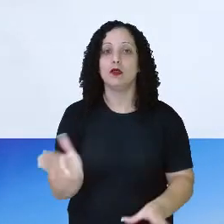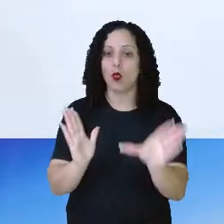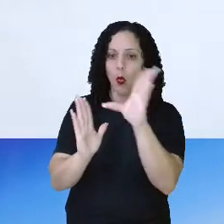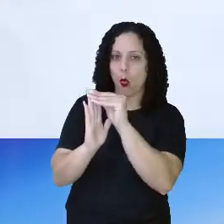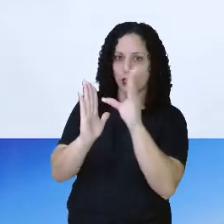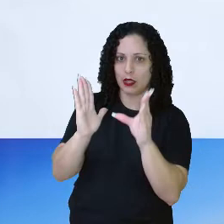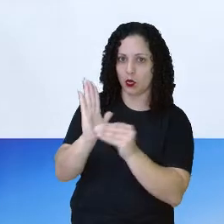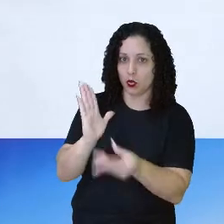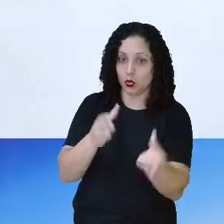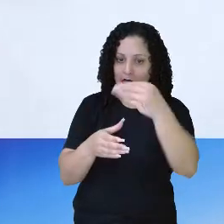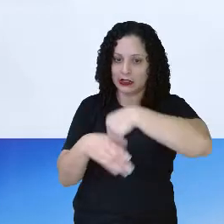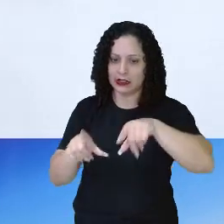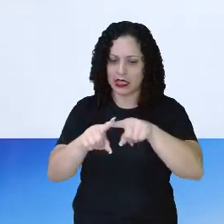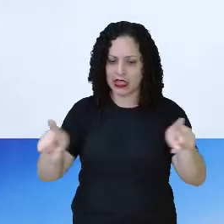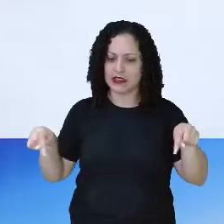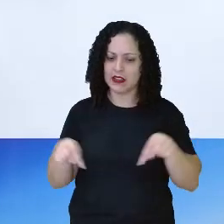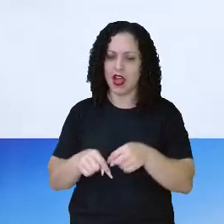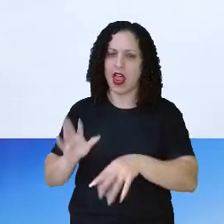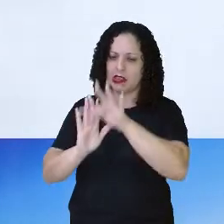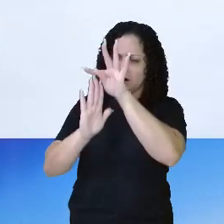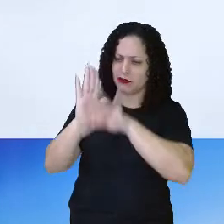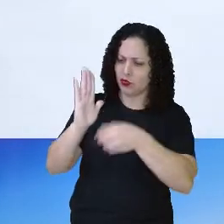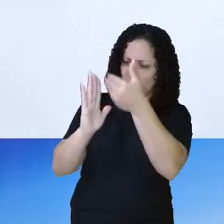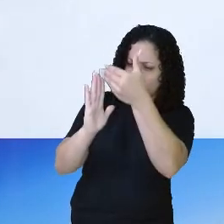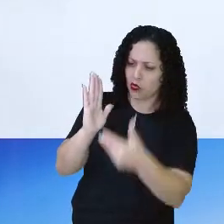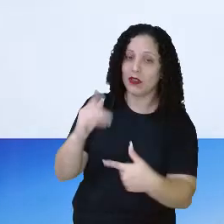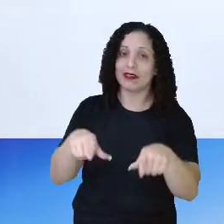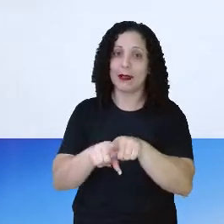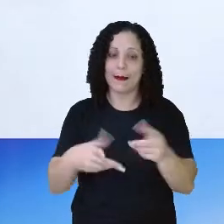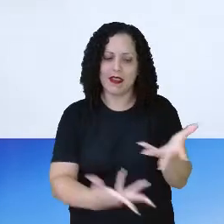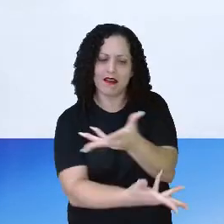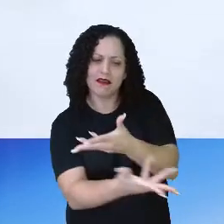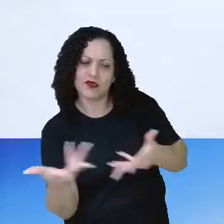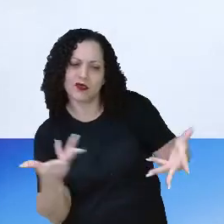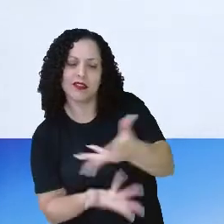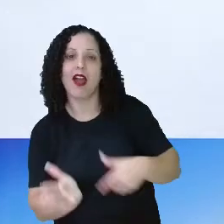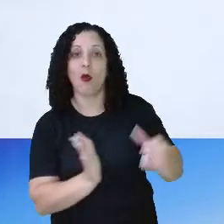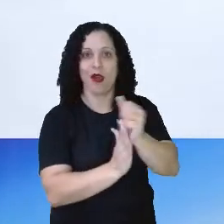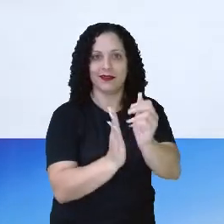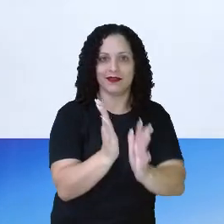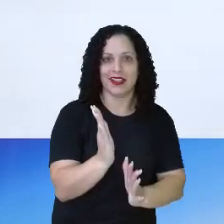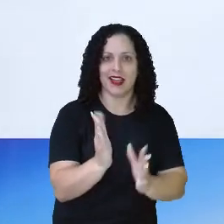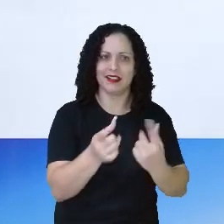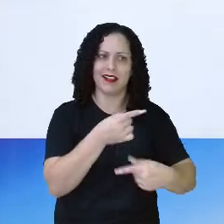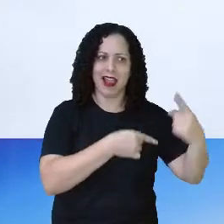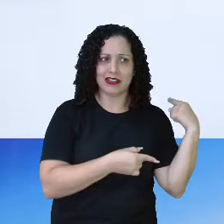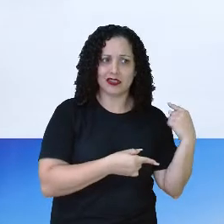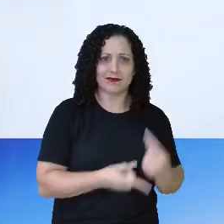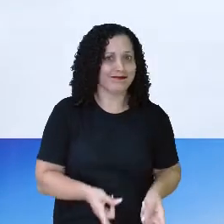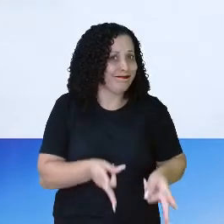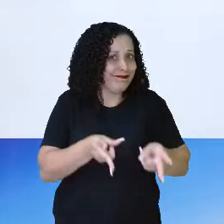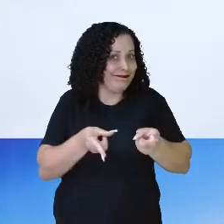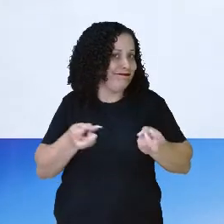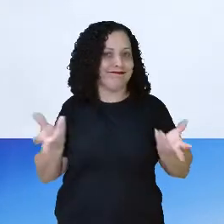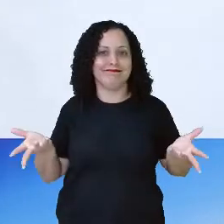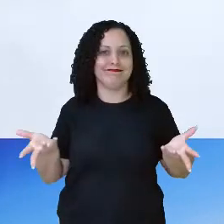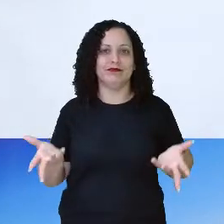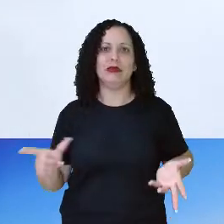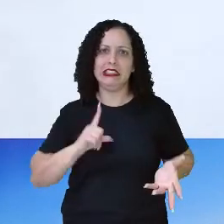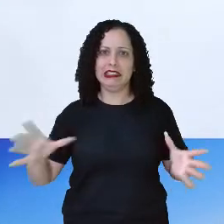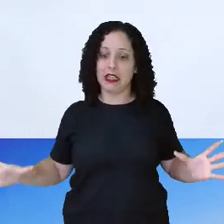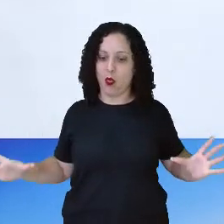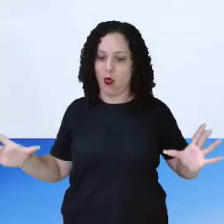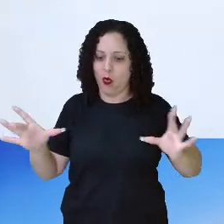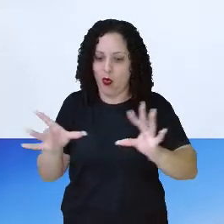conteúdo da sala de aula com a atividade que ele está fazendo, que nem percebia anteriormente que ligava